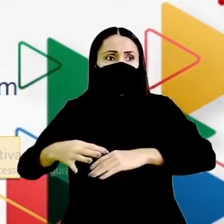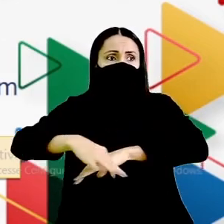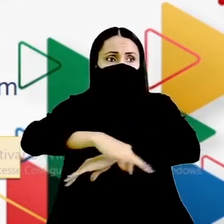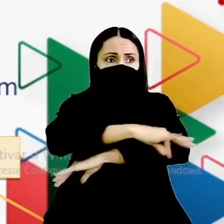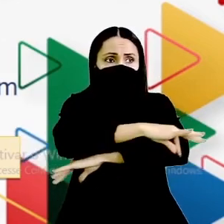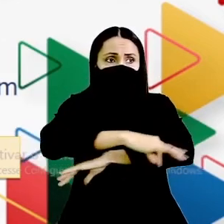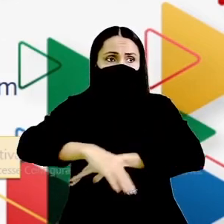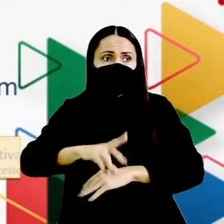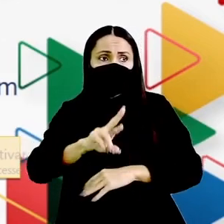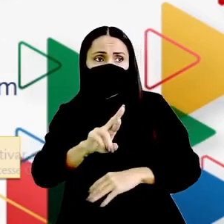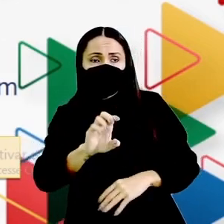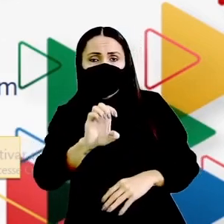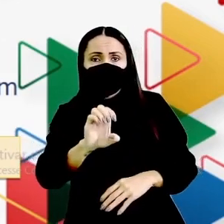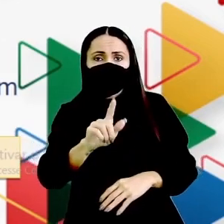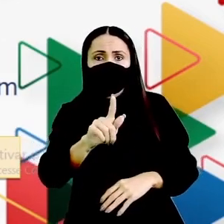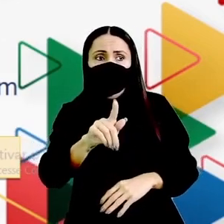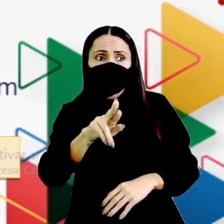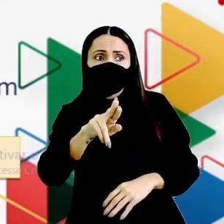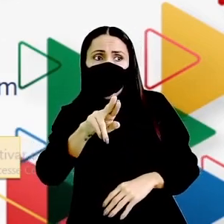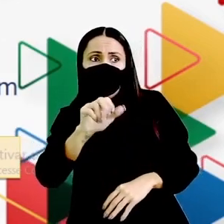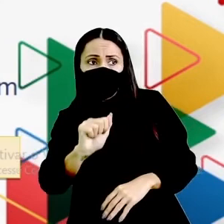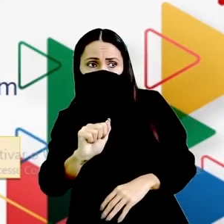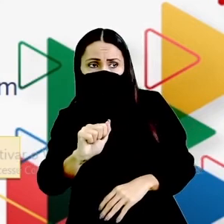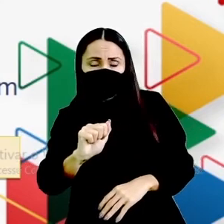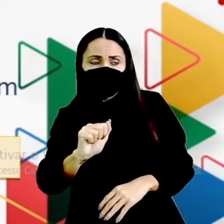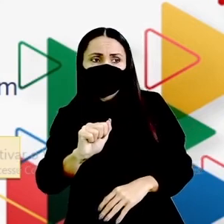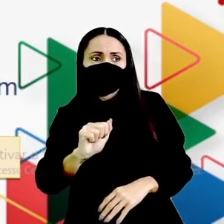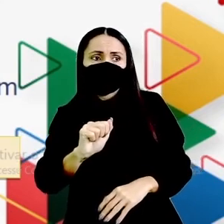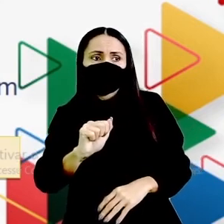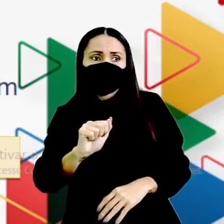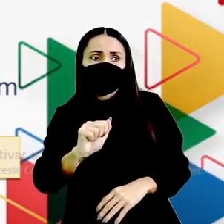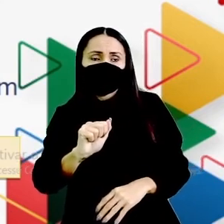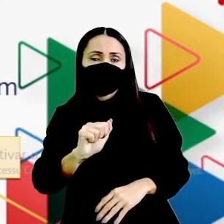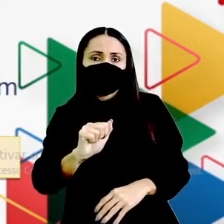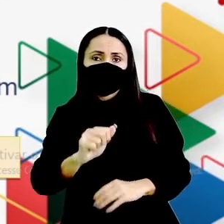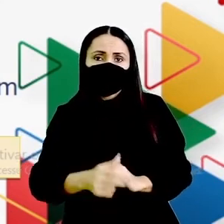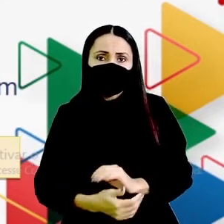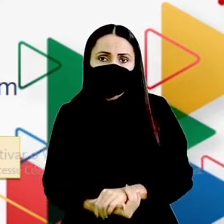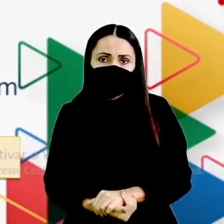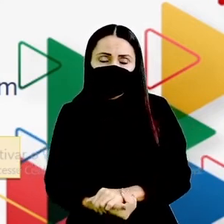tenho mágoa, eu tenho régua. Né? História.